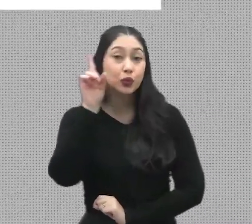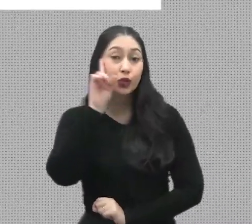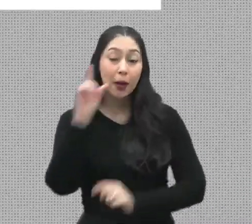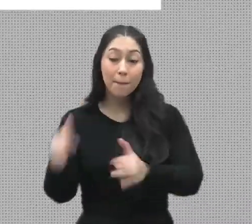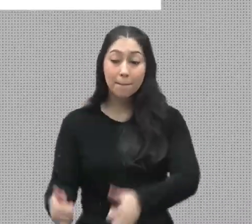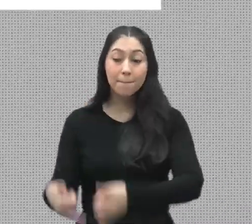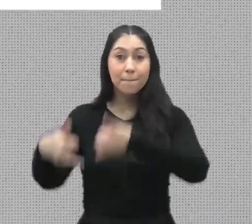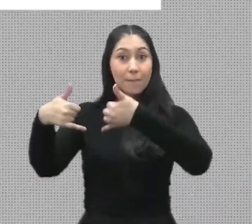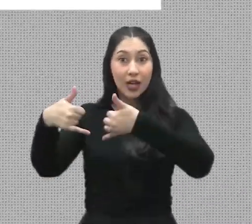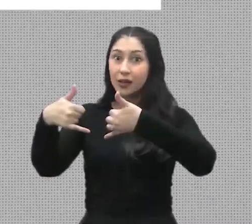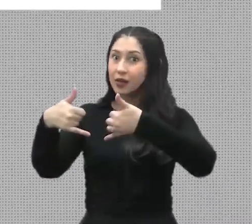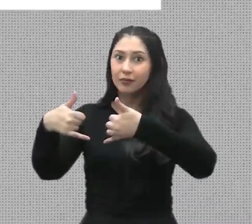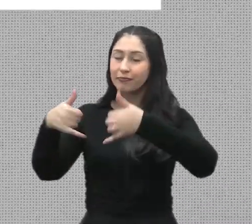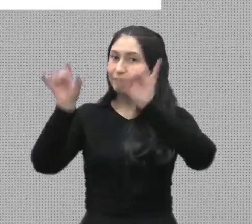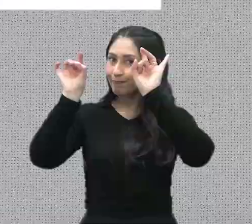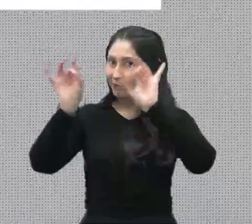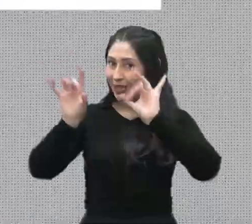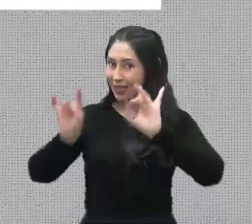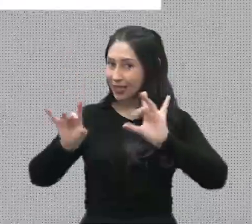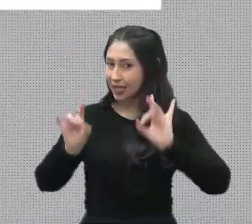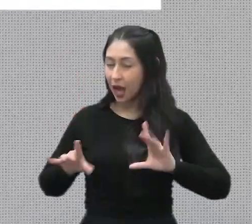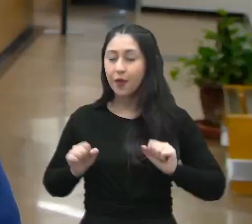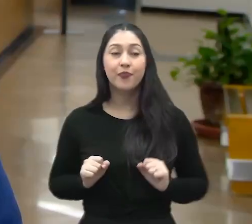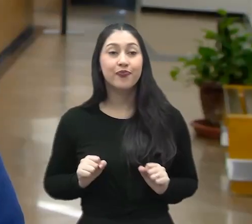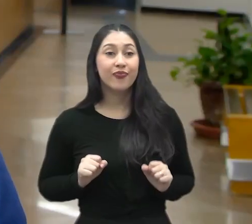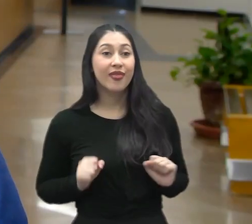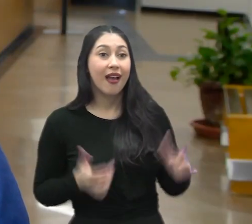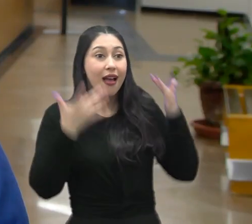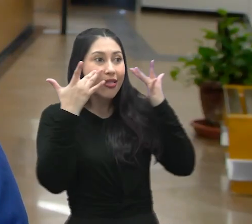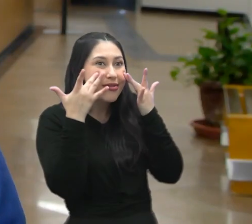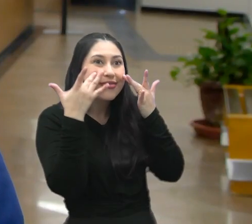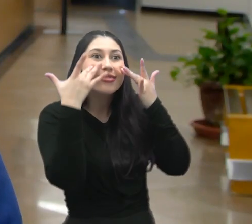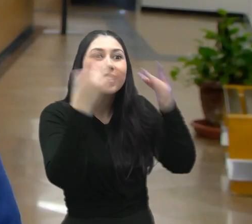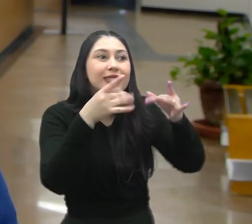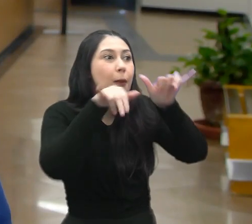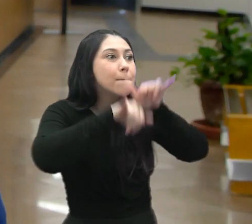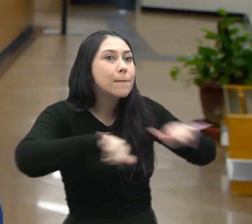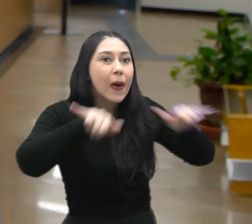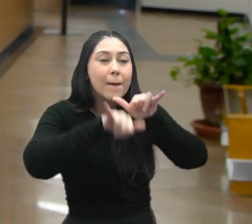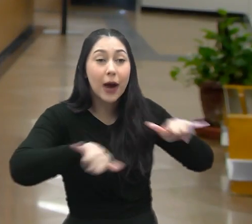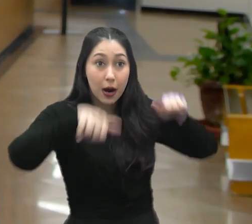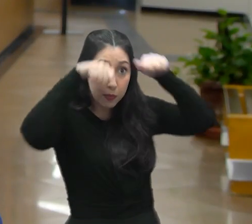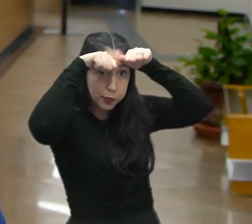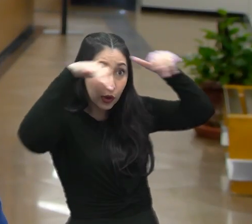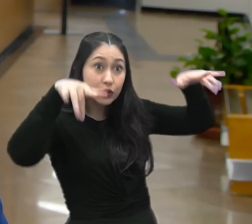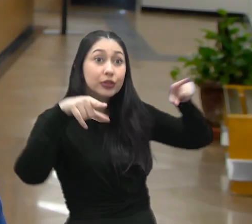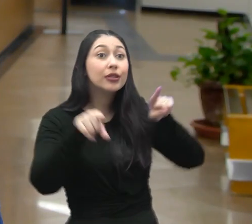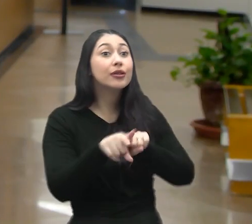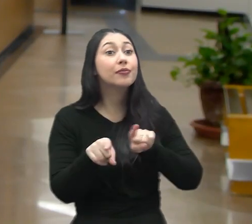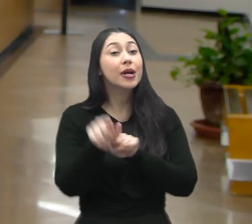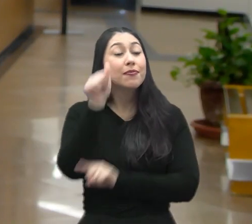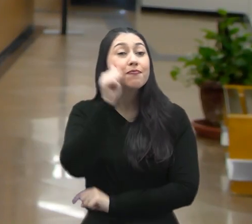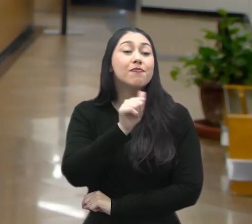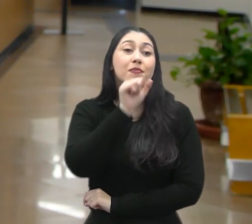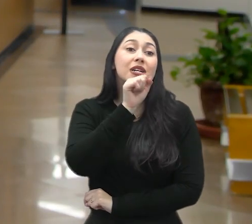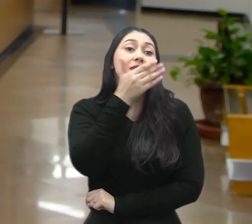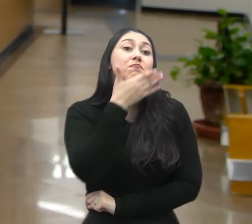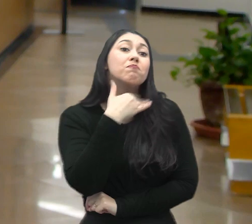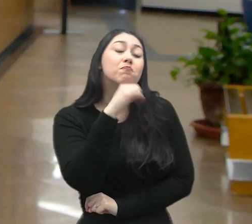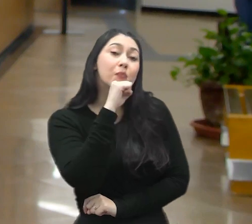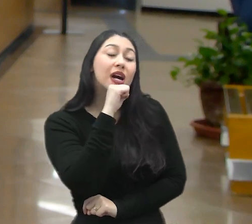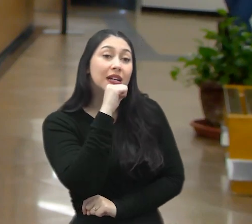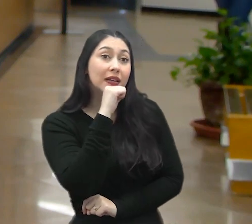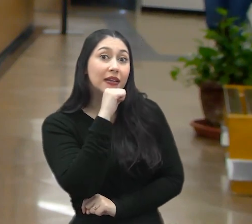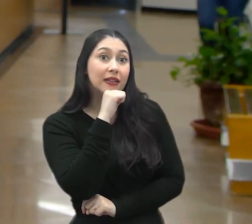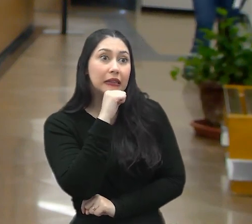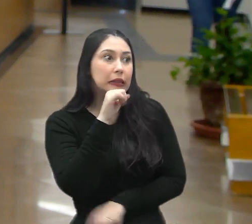dia, por meio de um número telefônico exclusivo. Dar ouvidos, ecoar essa demanda, tanto para o autista quanto para a mãe ou para o pai